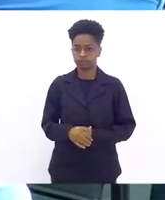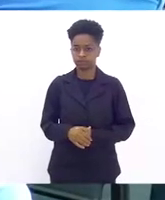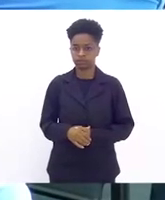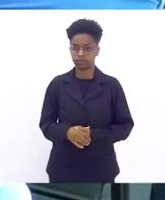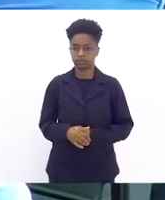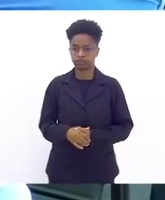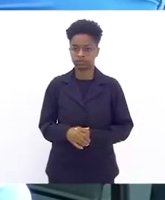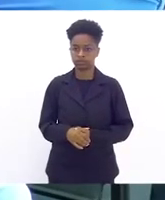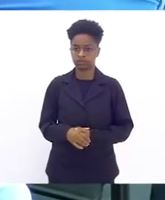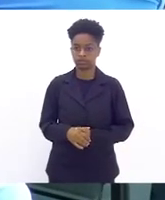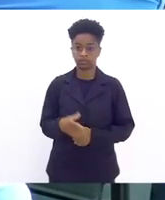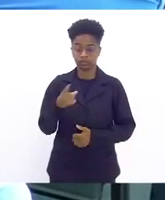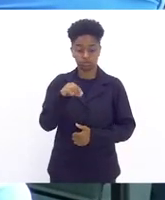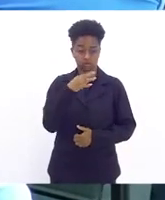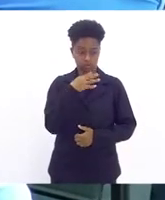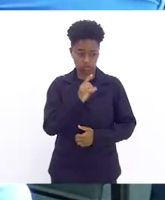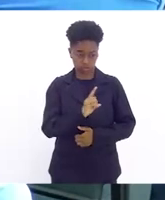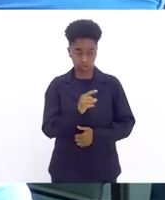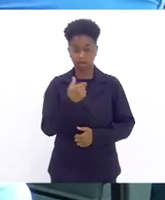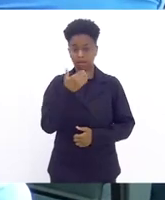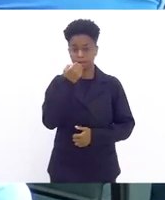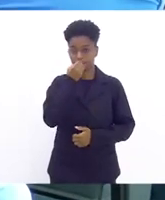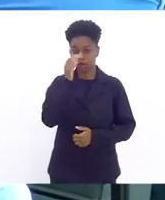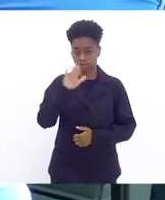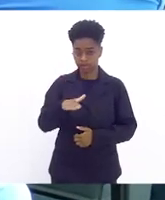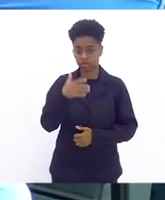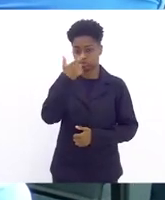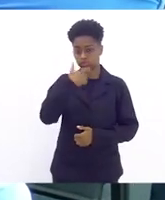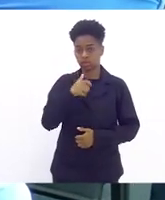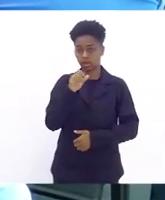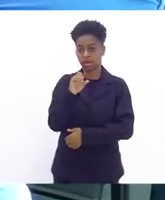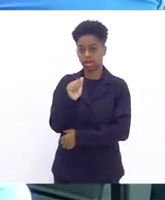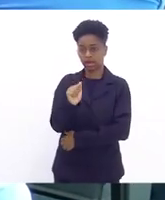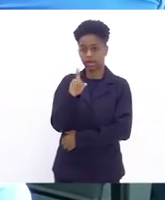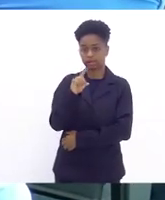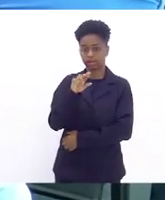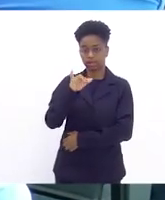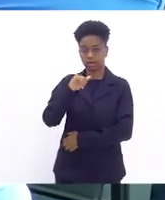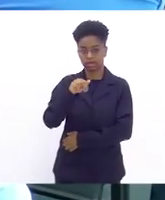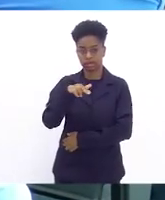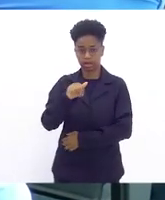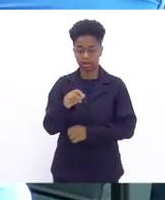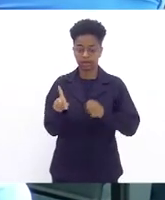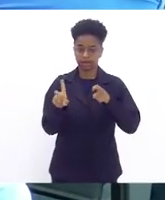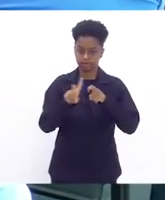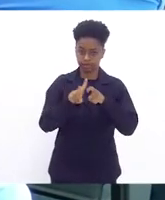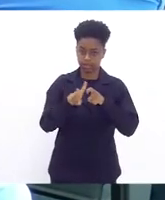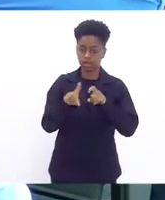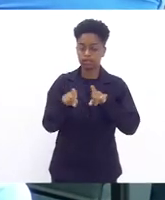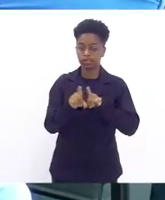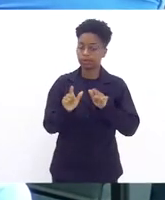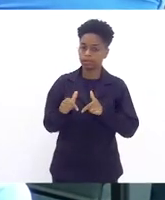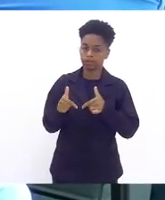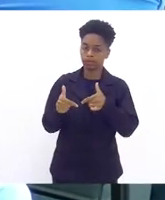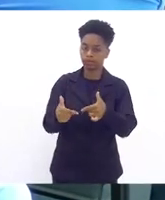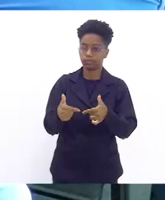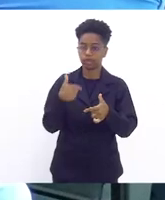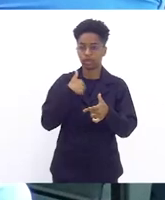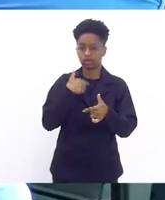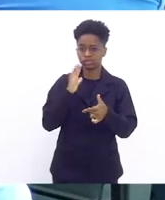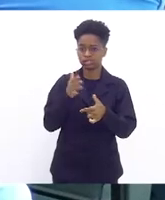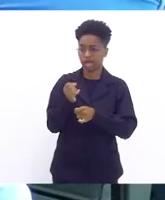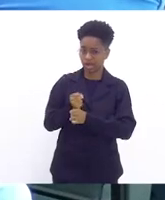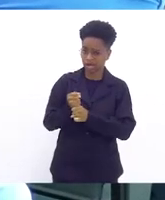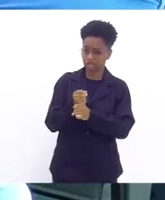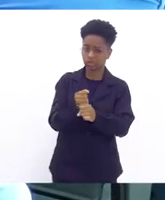para quem não me conhece Boa tarde a todos meu nome é Andréa Humberto sou veterinária e a tô na casa do animal há muitos anos